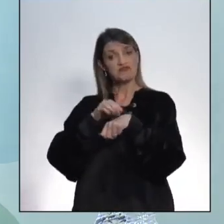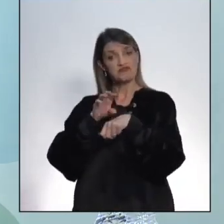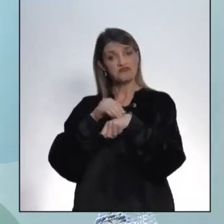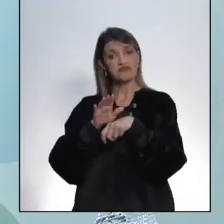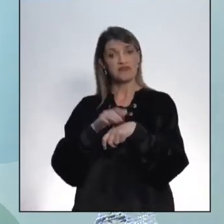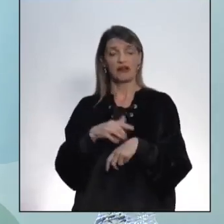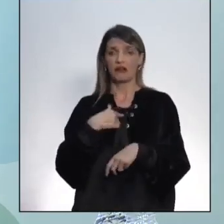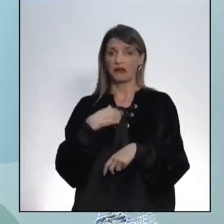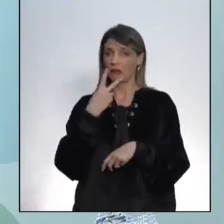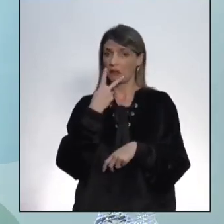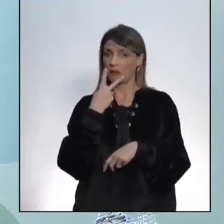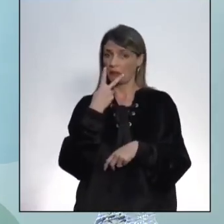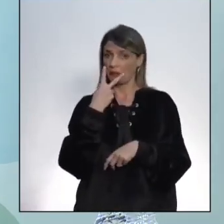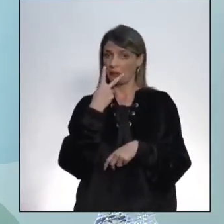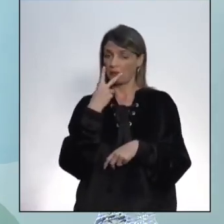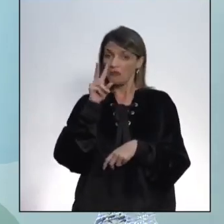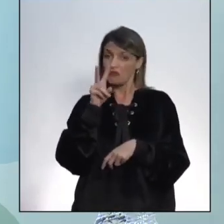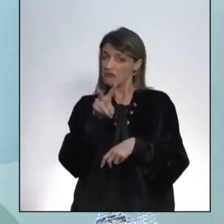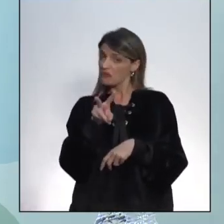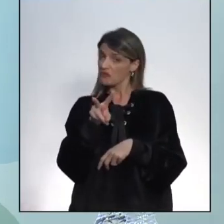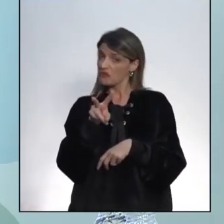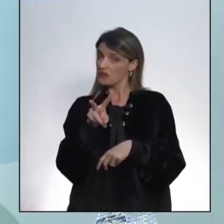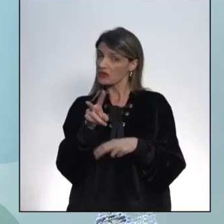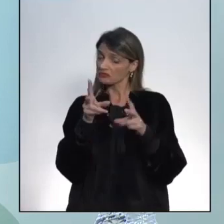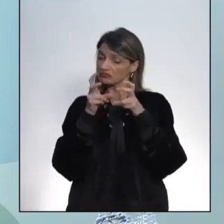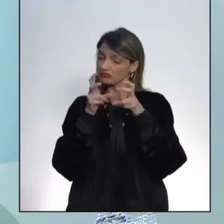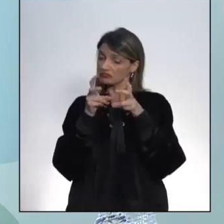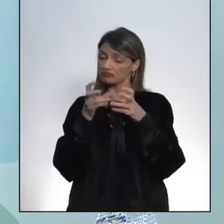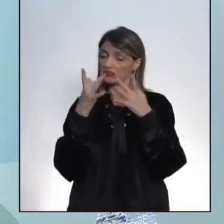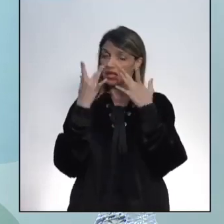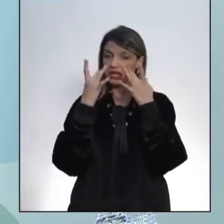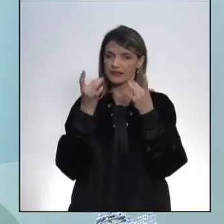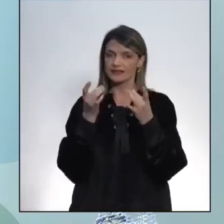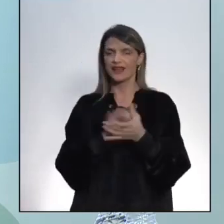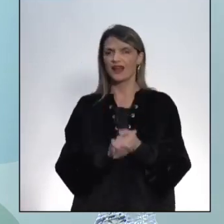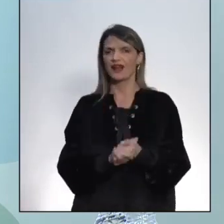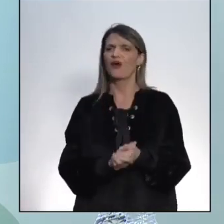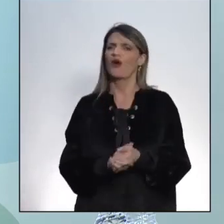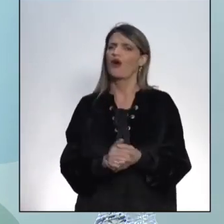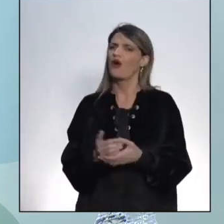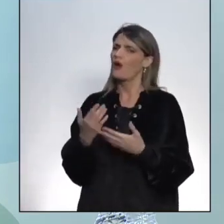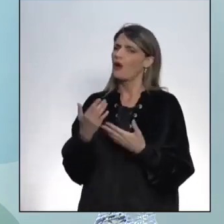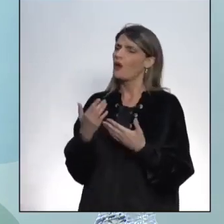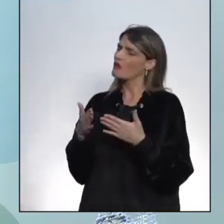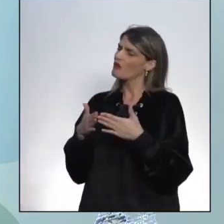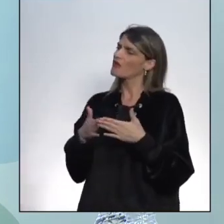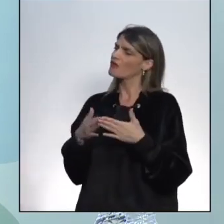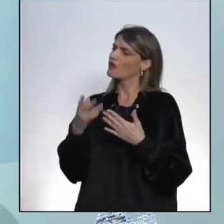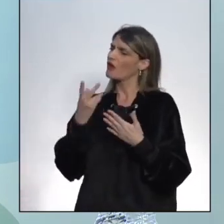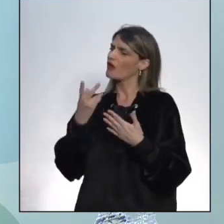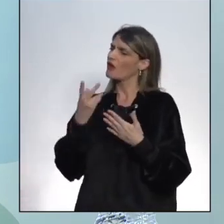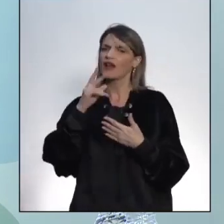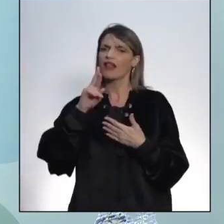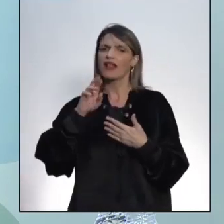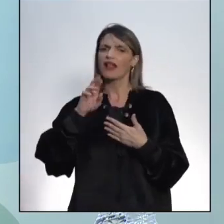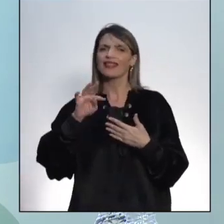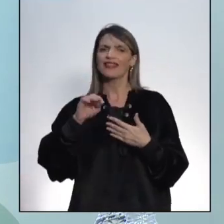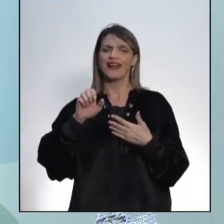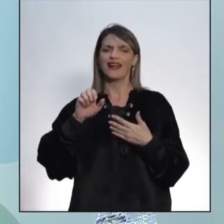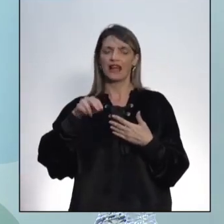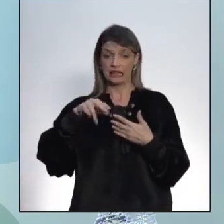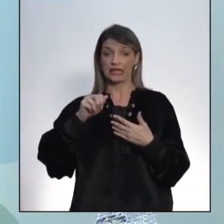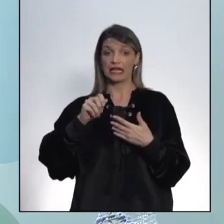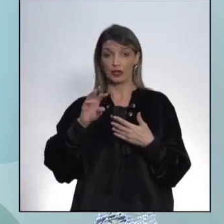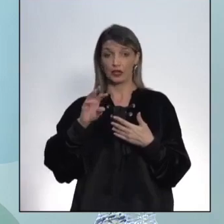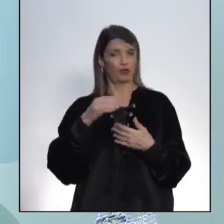olho nessas dicas, Renato. Chico, quero pedir para você comentar, por favor, a fala do Renato. O que você achou dessas dicas? Eu gostei de todas,